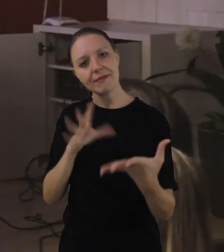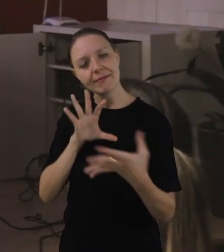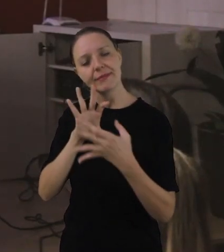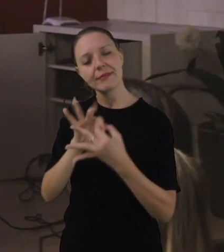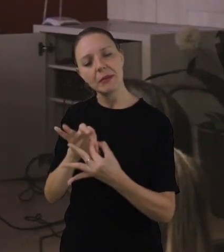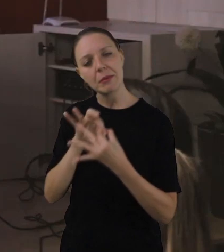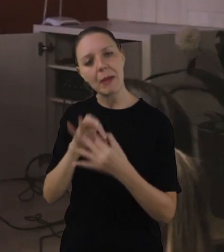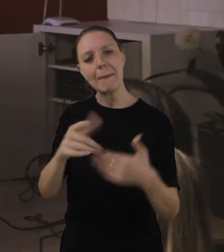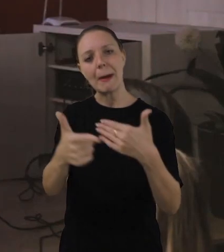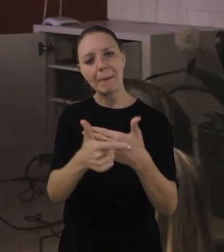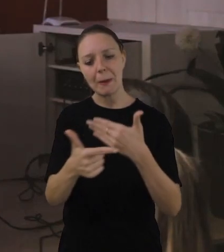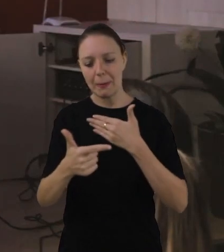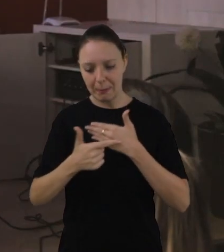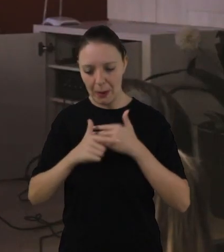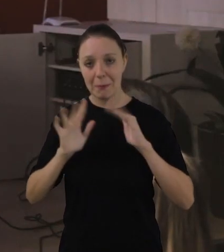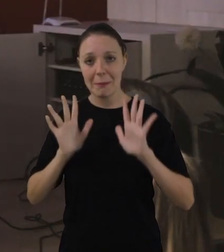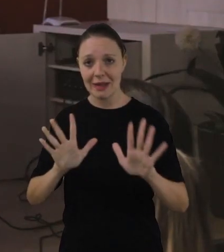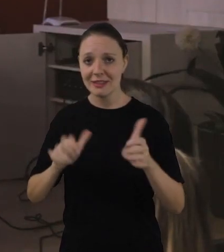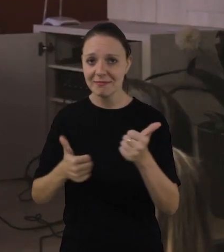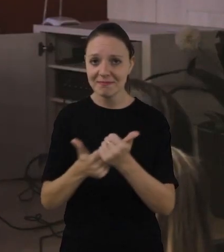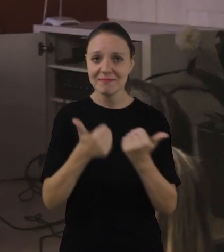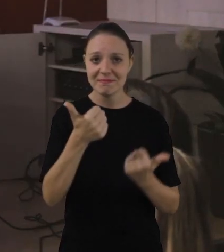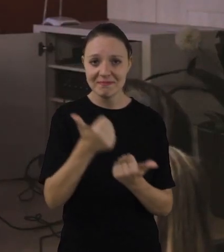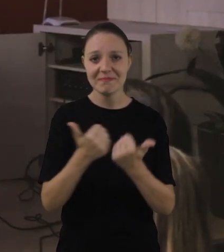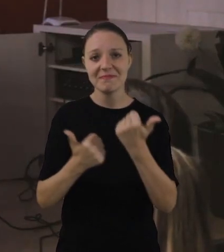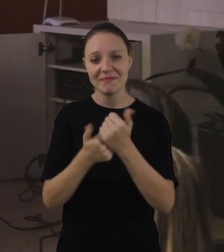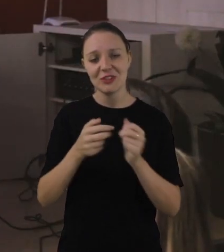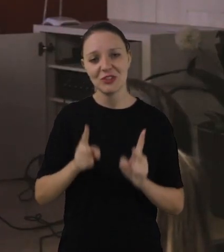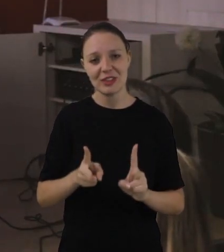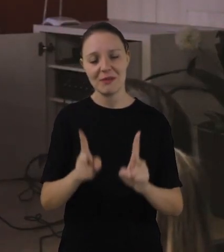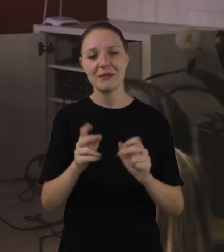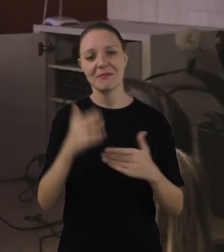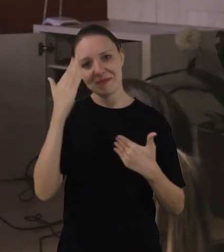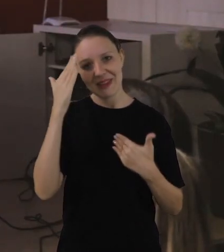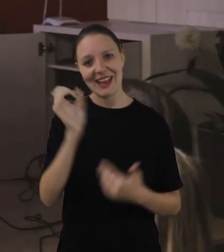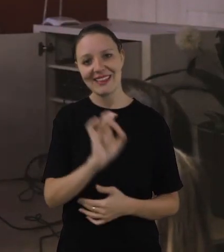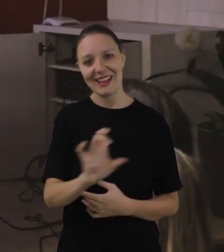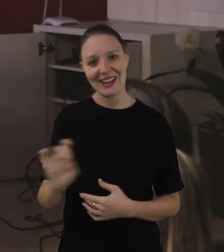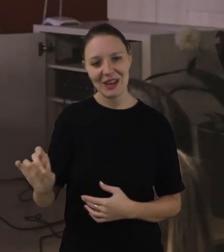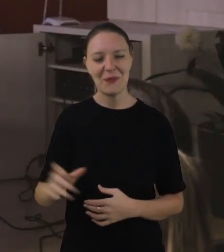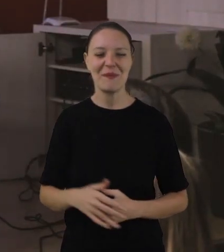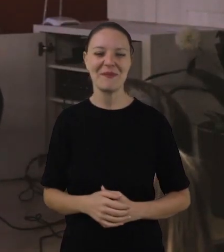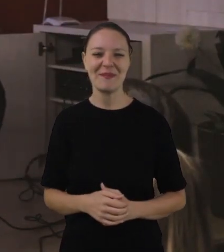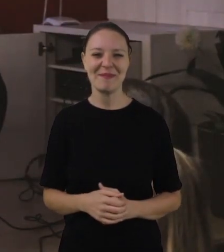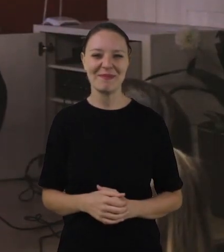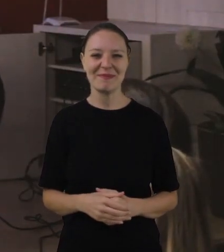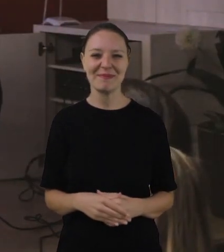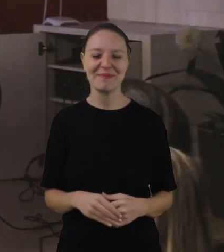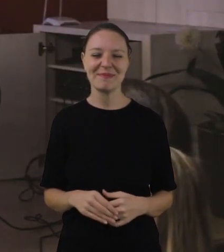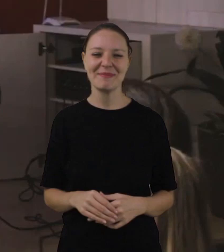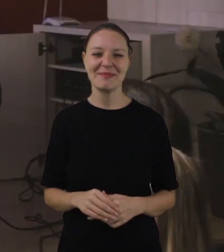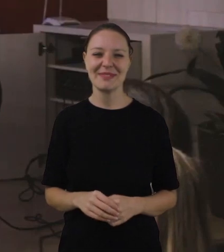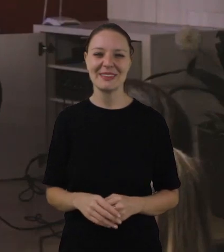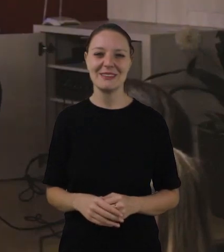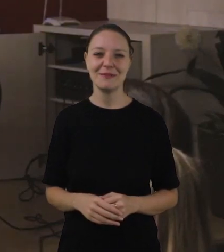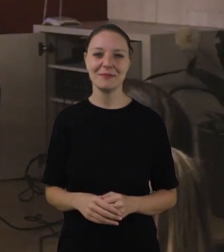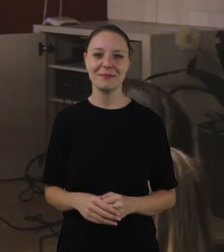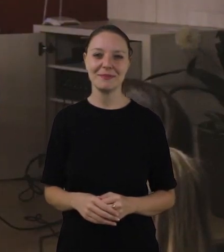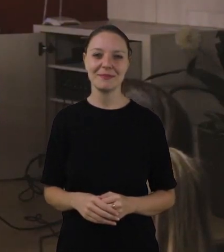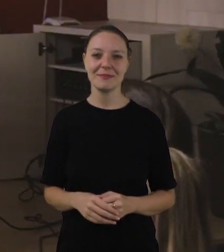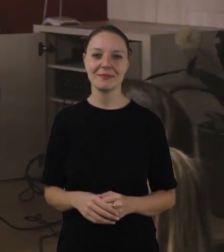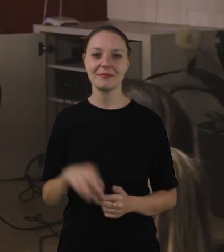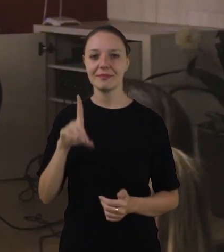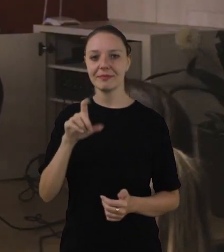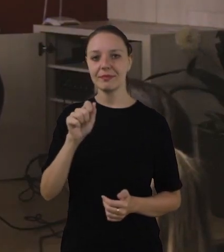papel, mas se ajudando e se fortalecendo. Então, muito obrigada a cada um de vocês, tá bom? Então, a Dani, eu vou